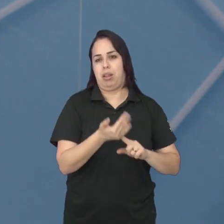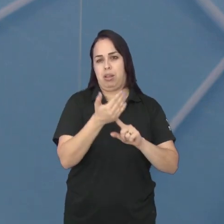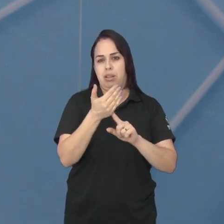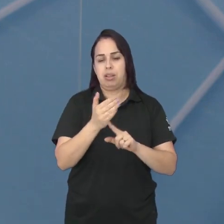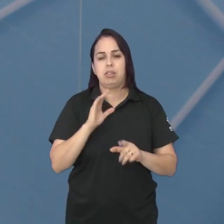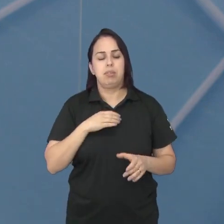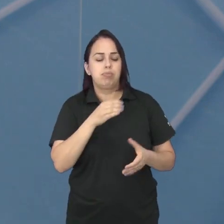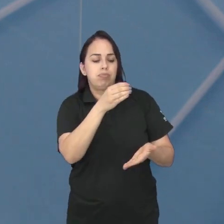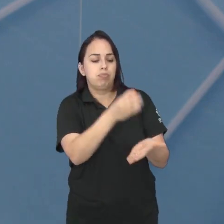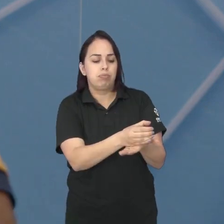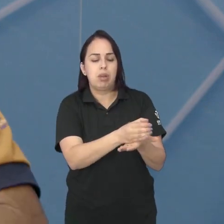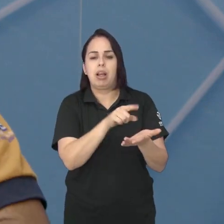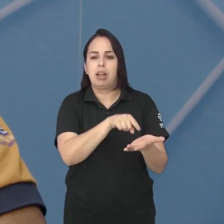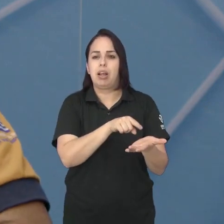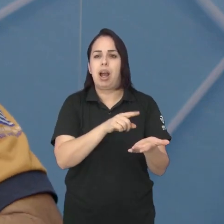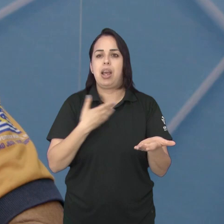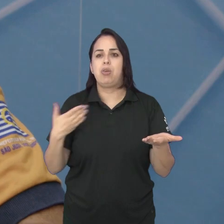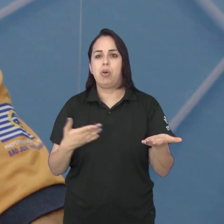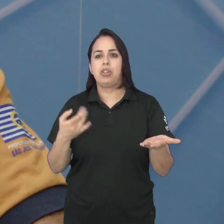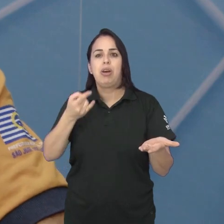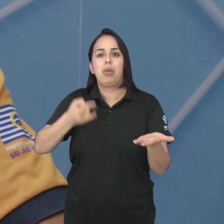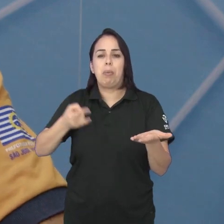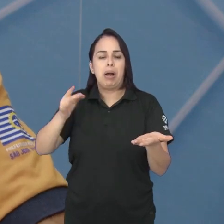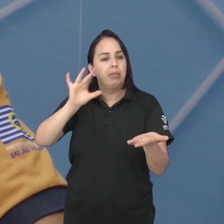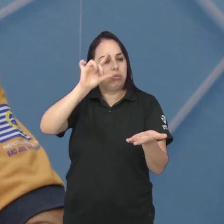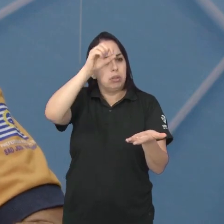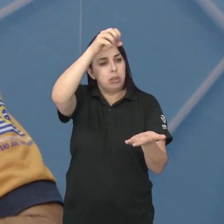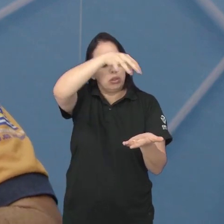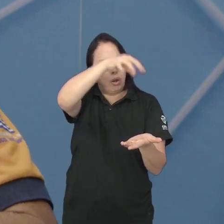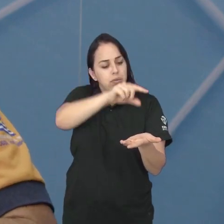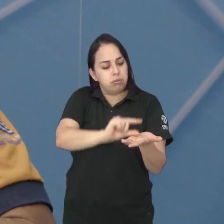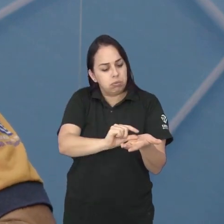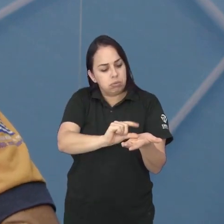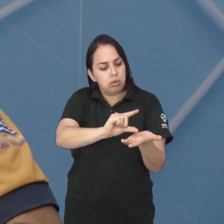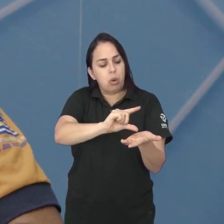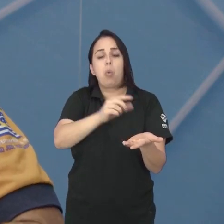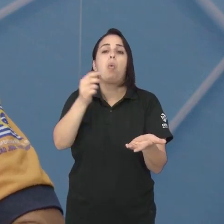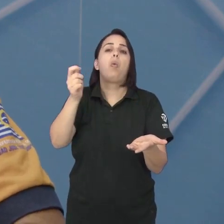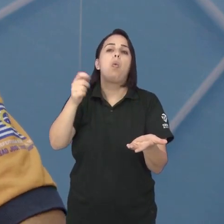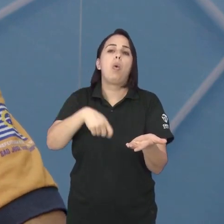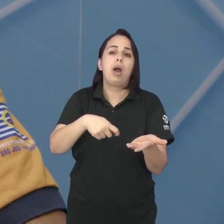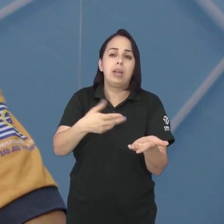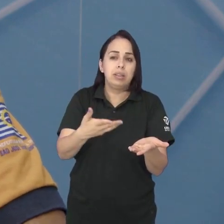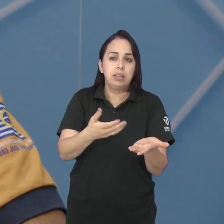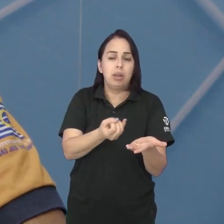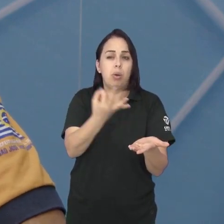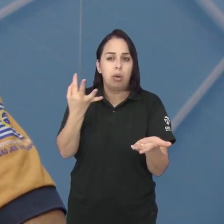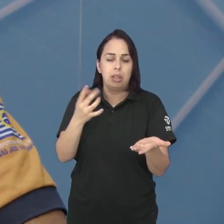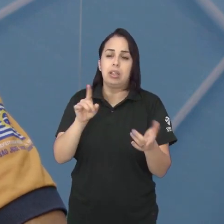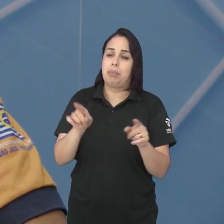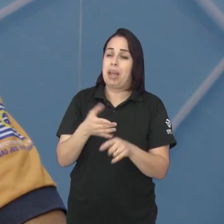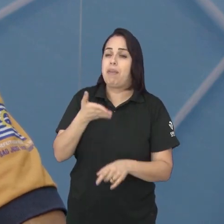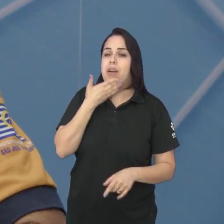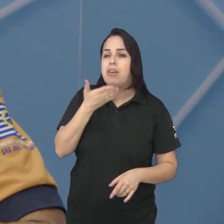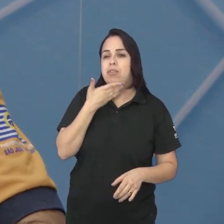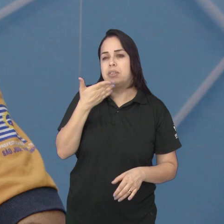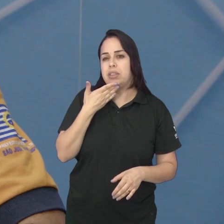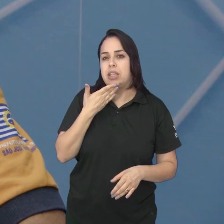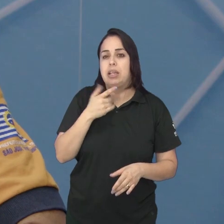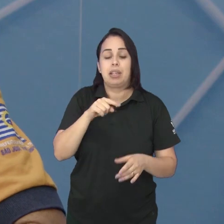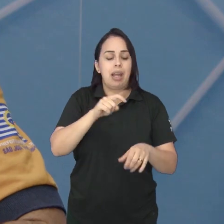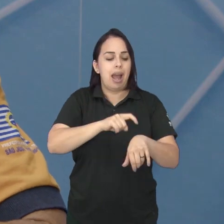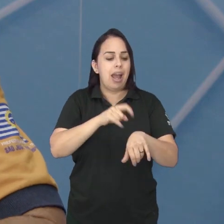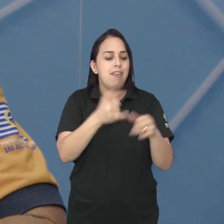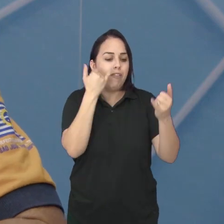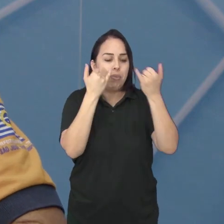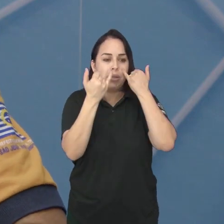a informação e você vai lá e recolhe a informação. E agora, então, nós temos os automáticos, né, então, que facilitou ainda bem mais. Por quê?